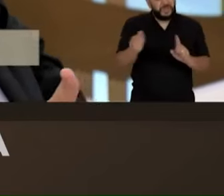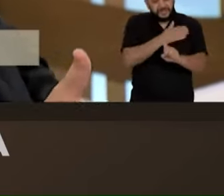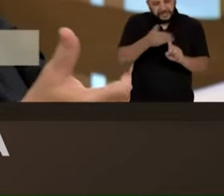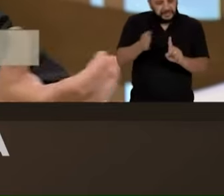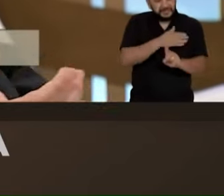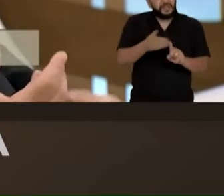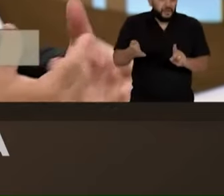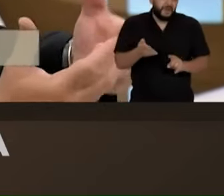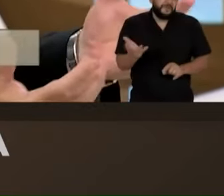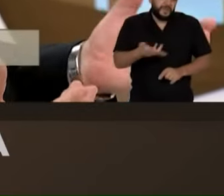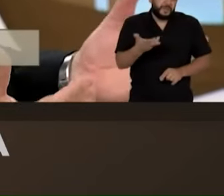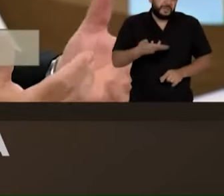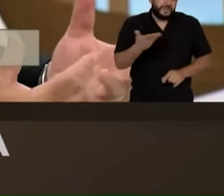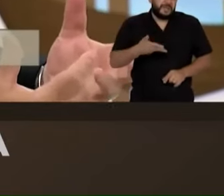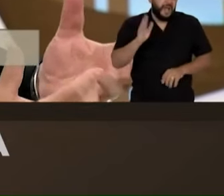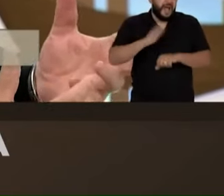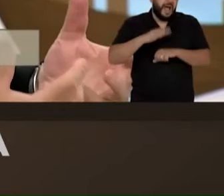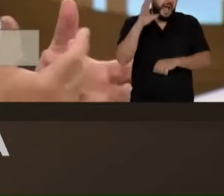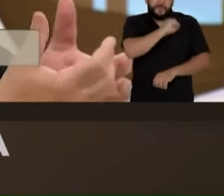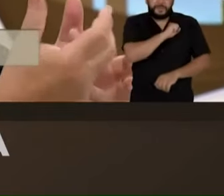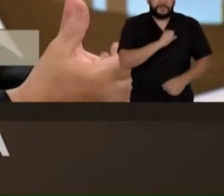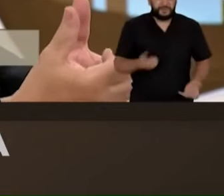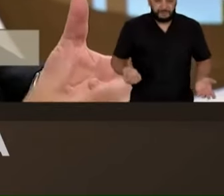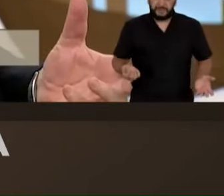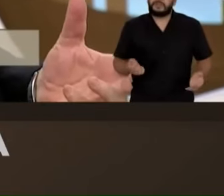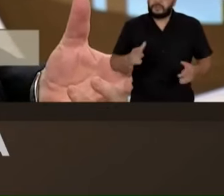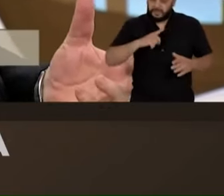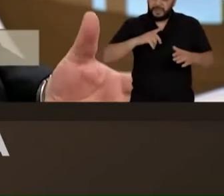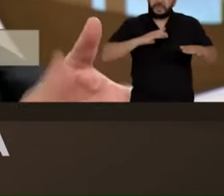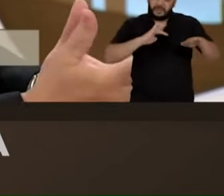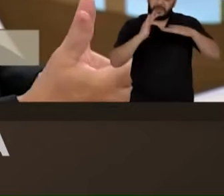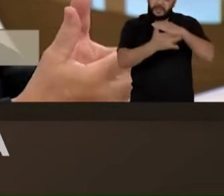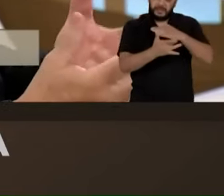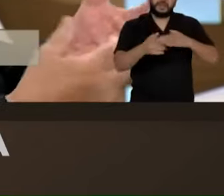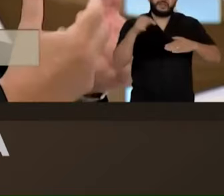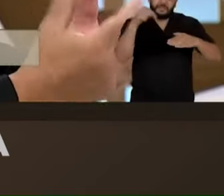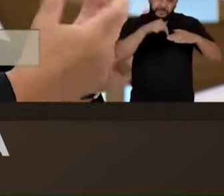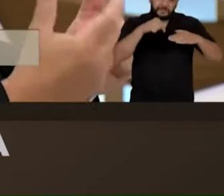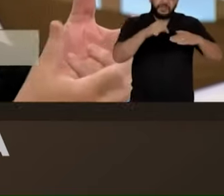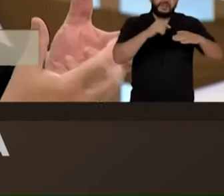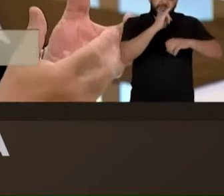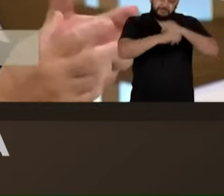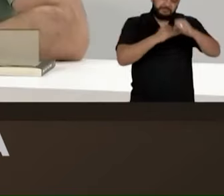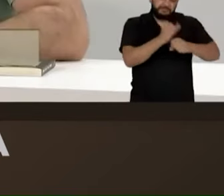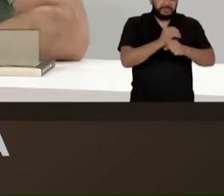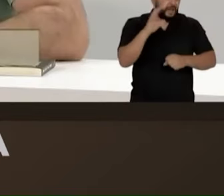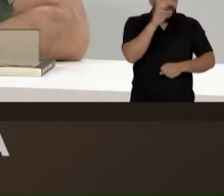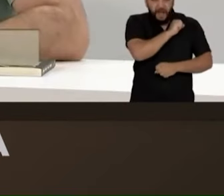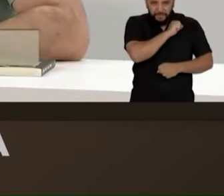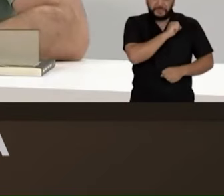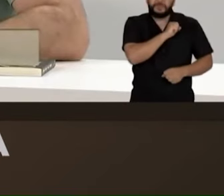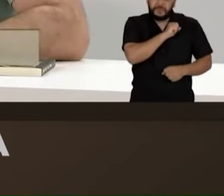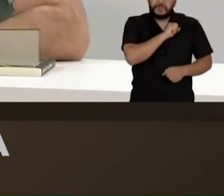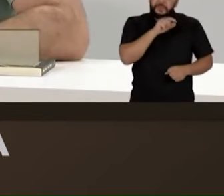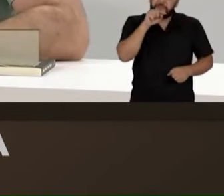só uma ferramenta, né, o mundo digital. Ele é muito mais do que isso. É também uma ferramenta, mas constrói novos modos de olhar. E acho que um